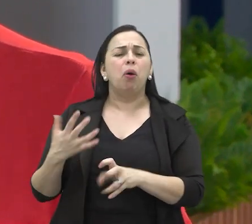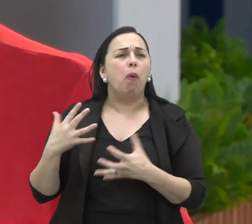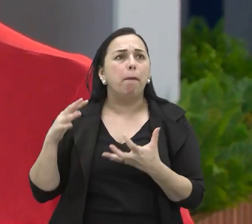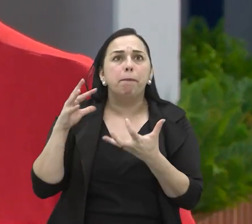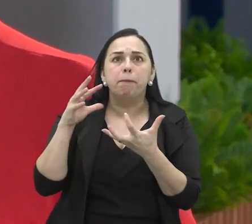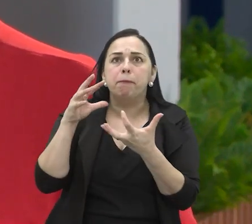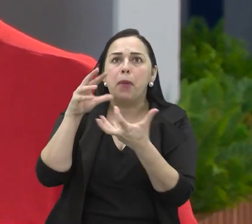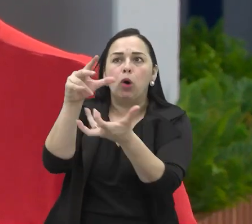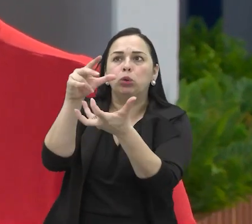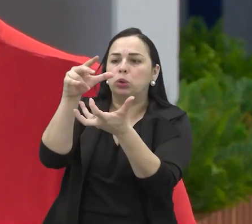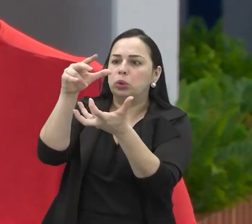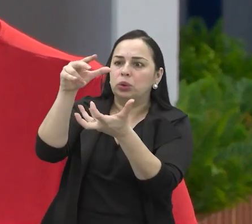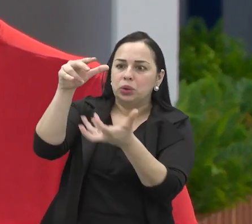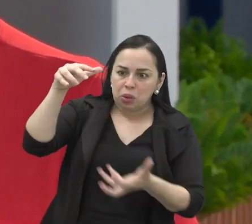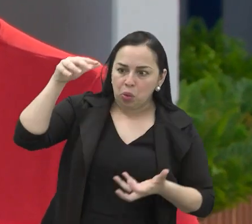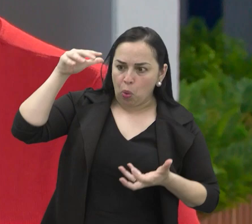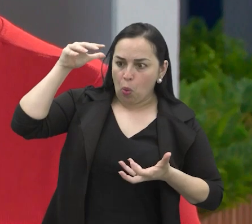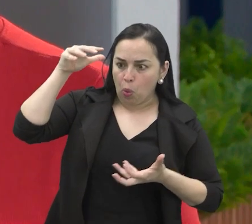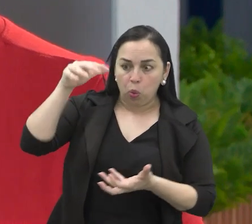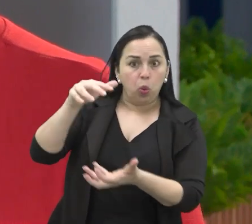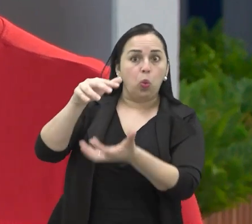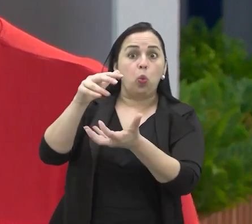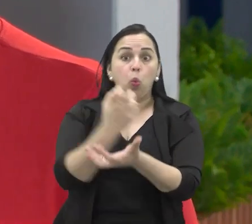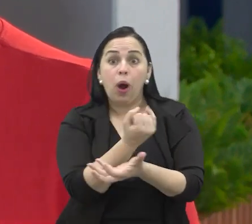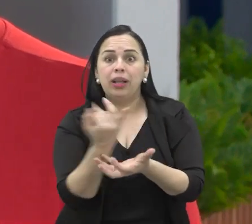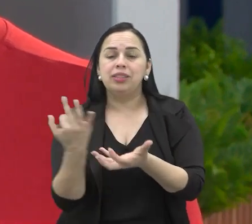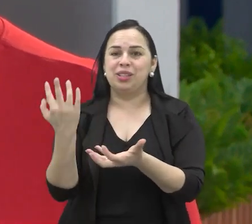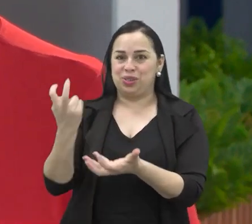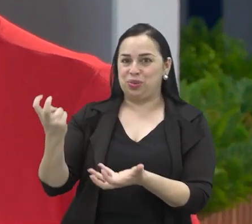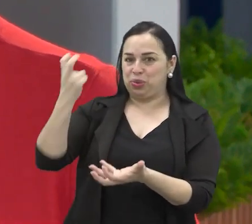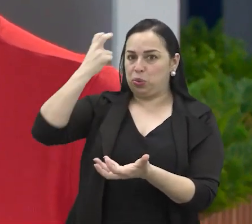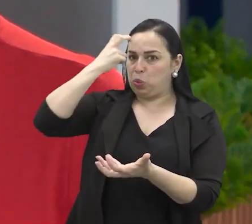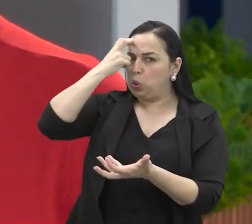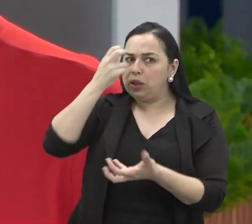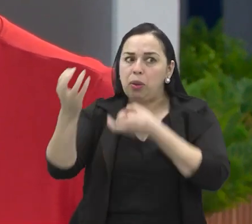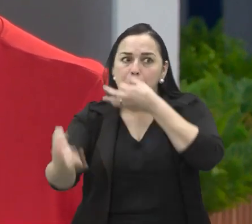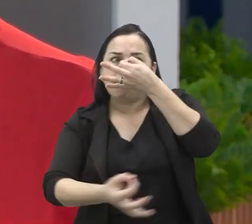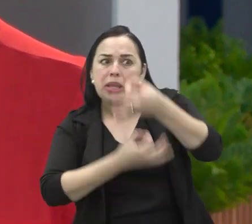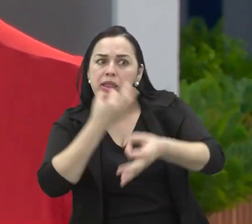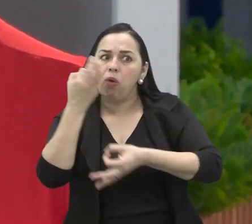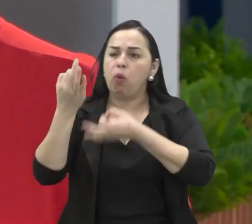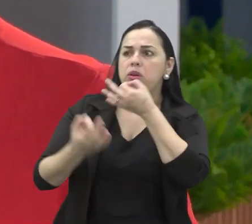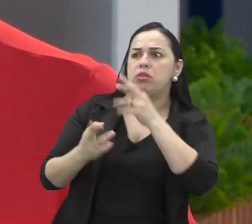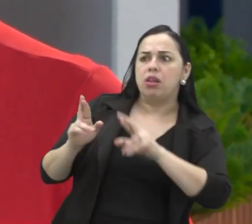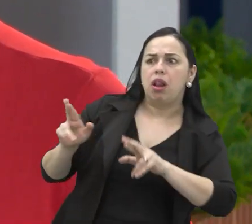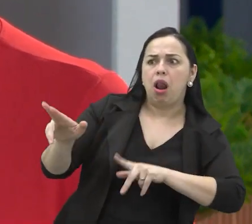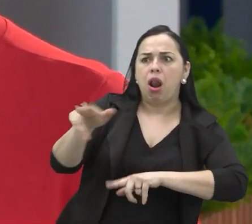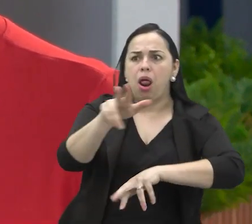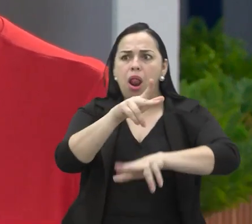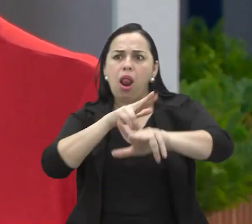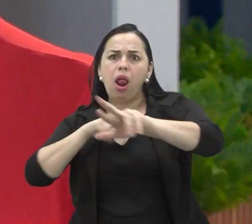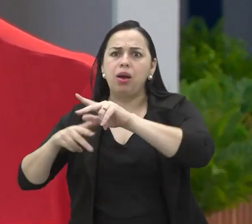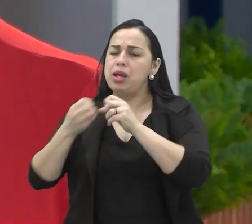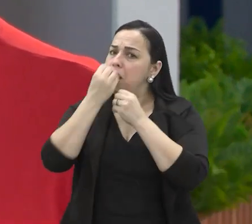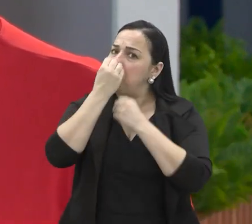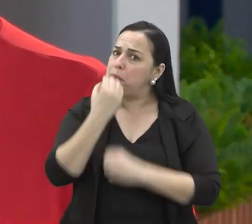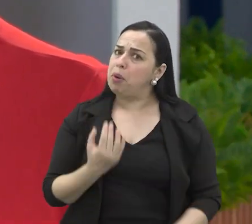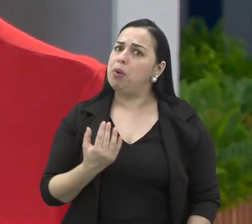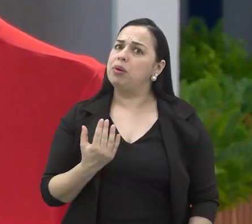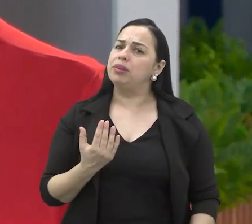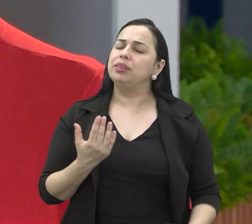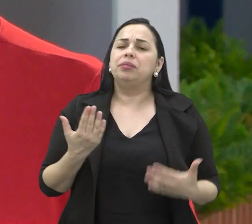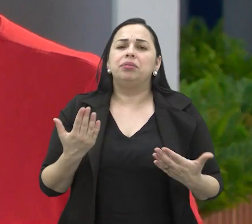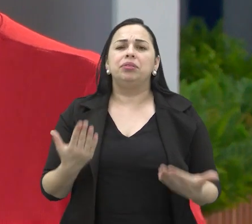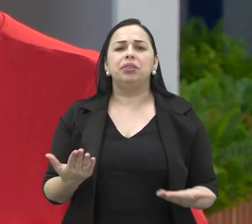Tanta coisa, o mundo é tão grande, tantas culturas, tantas formas de pensar, de ver, de agir, descobrir, é